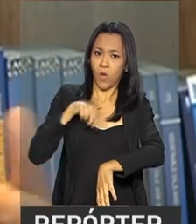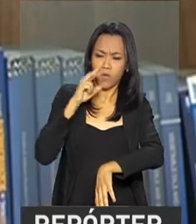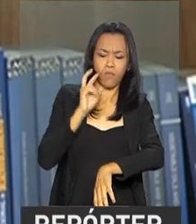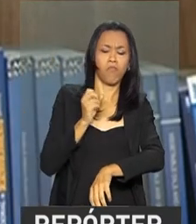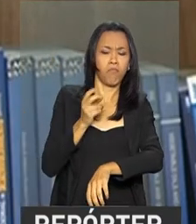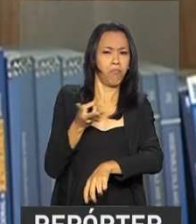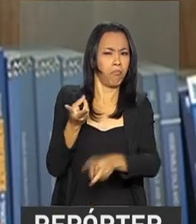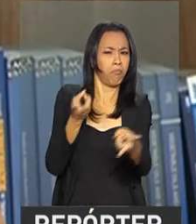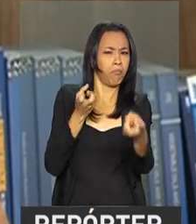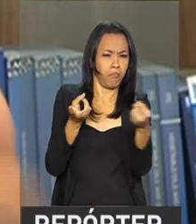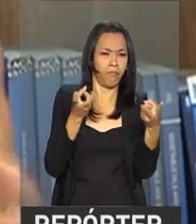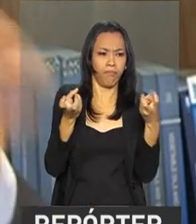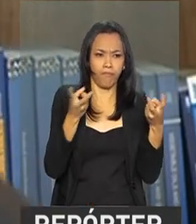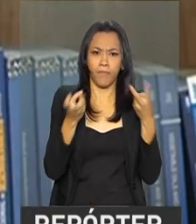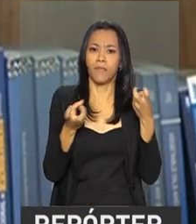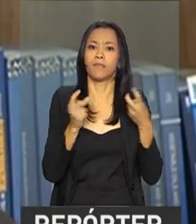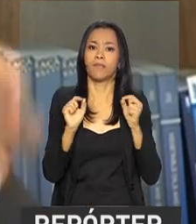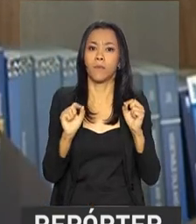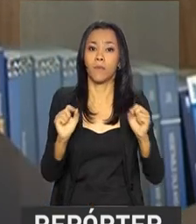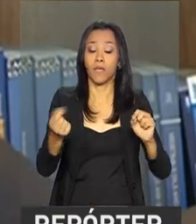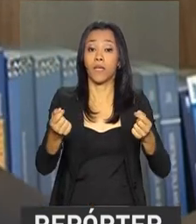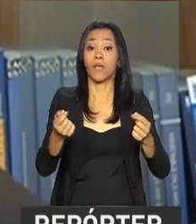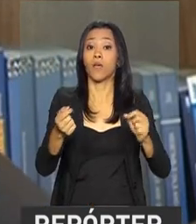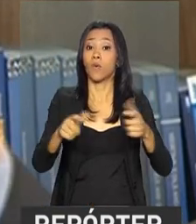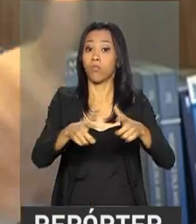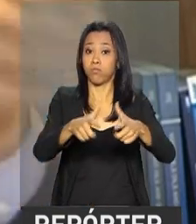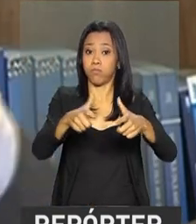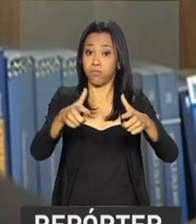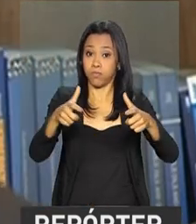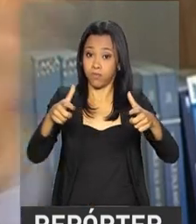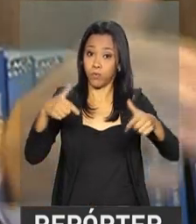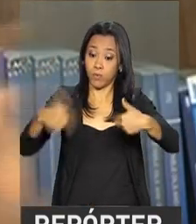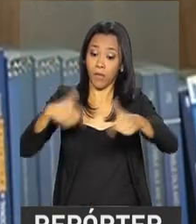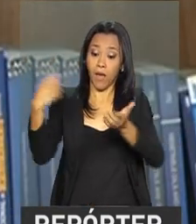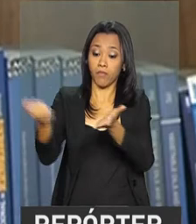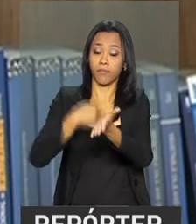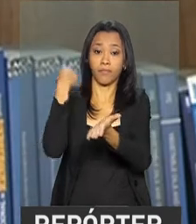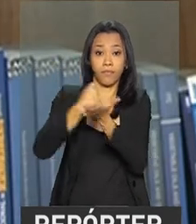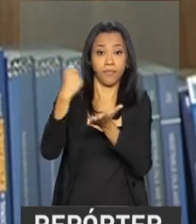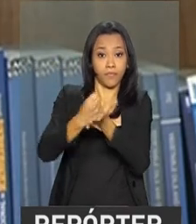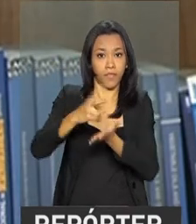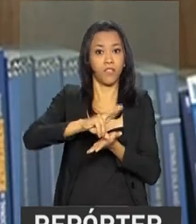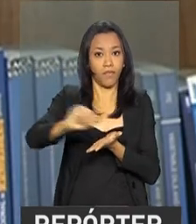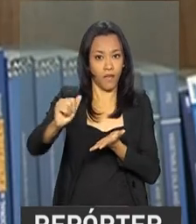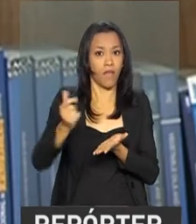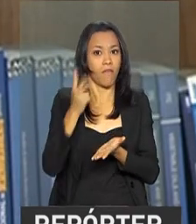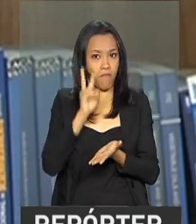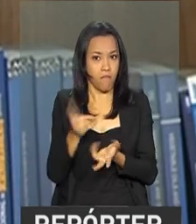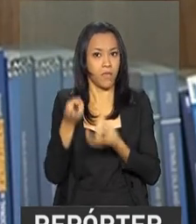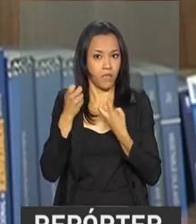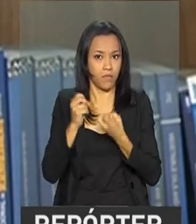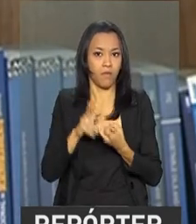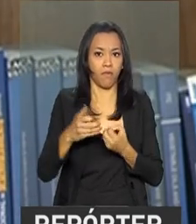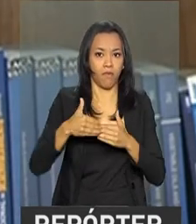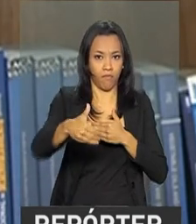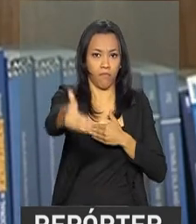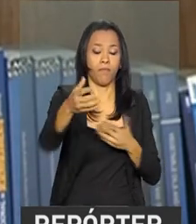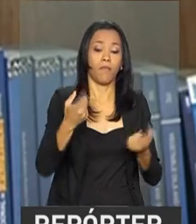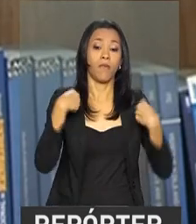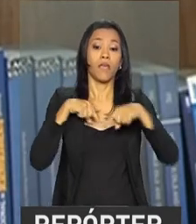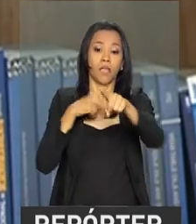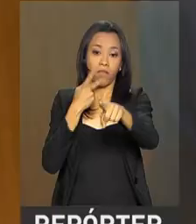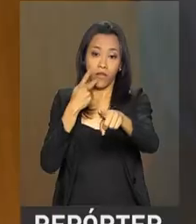é crescimento do emprego formal também na comparação ano contra ano para o economista assim como a recuperação